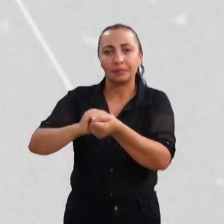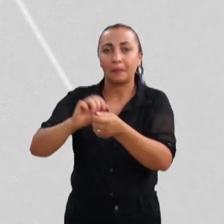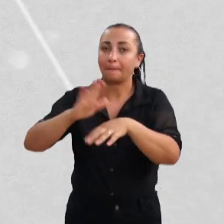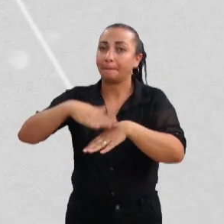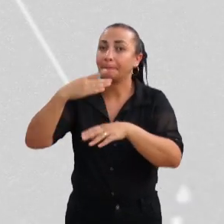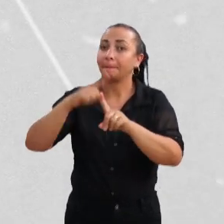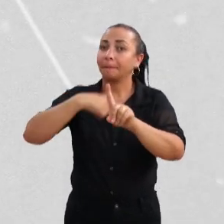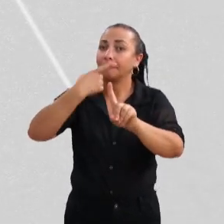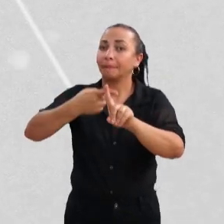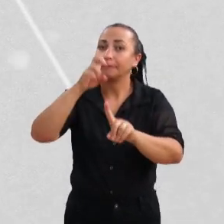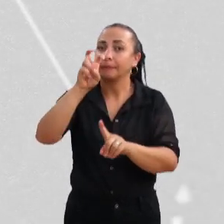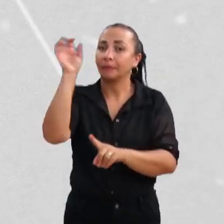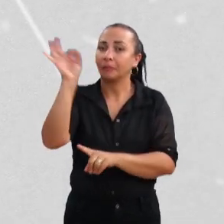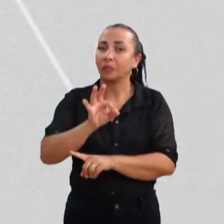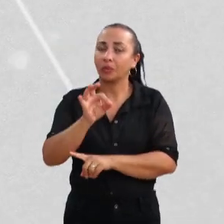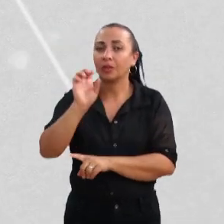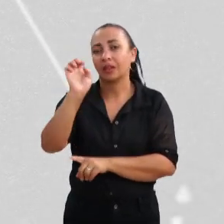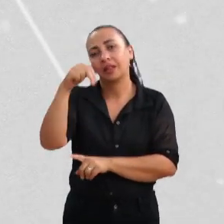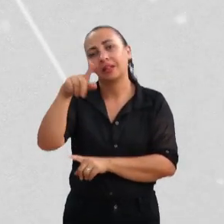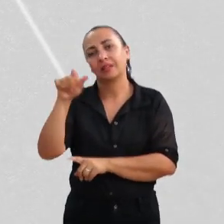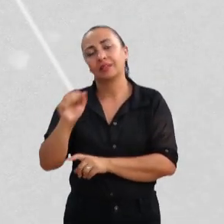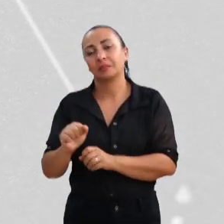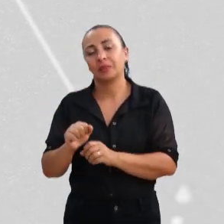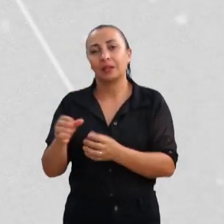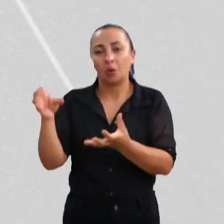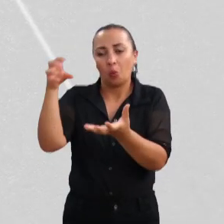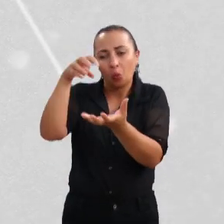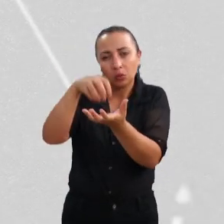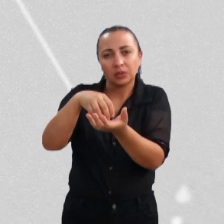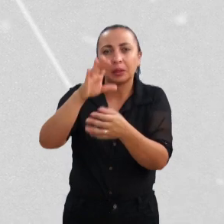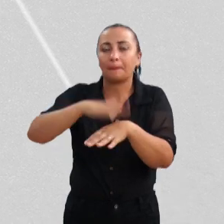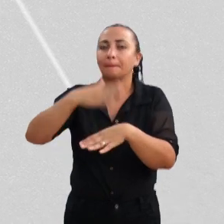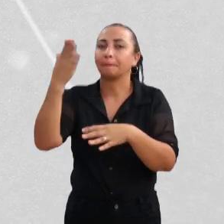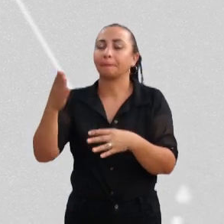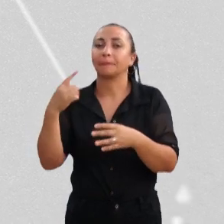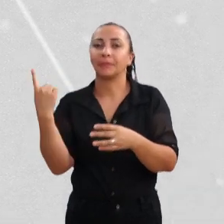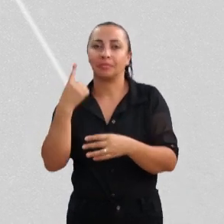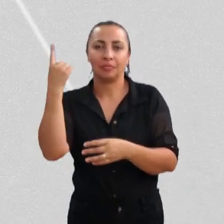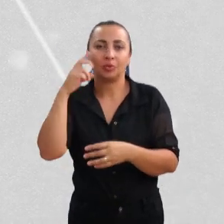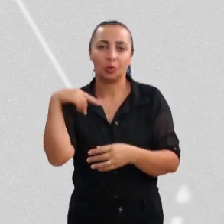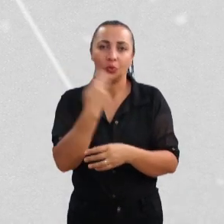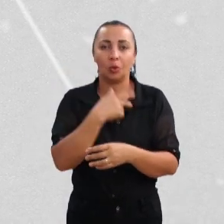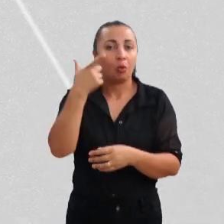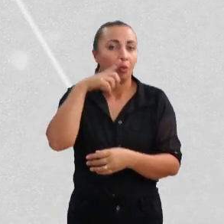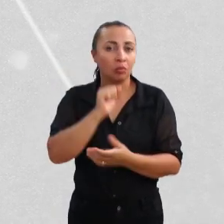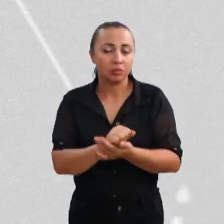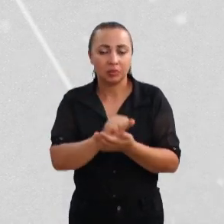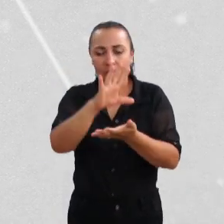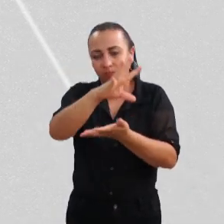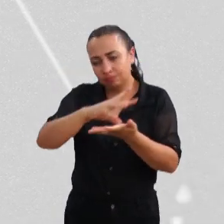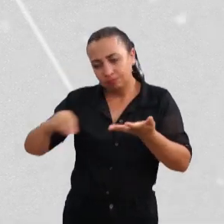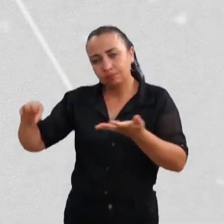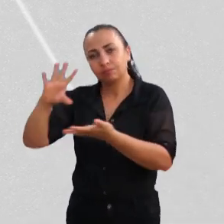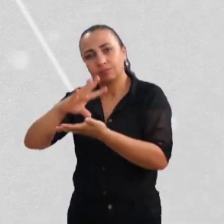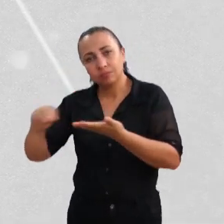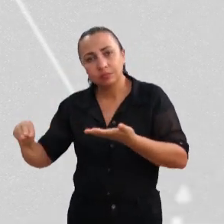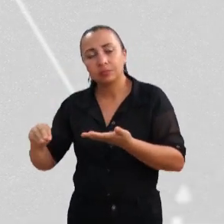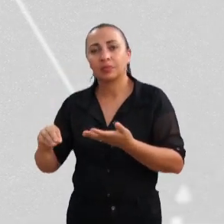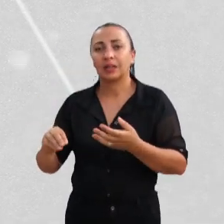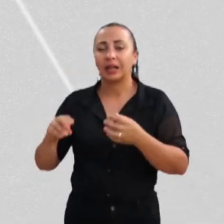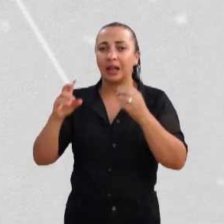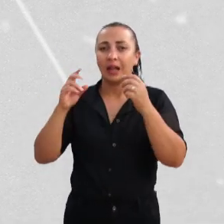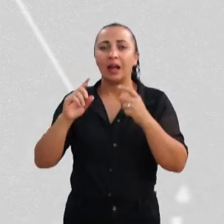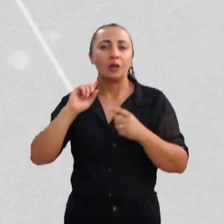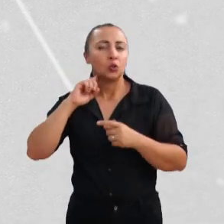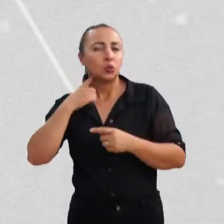detergente, mais 5% de enzima. Então, com essa concentração mais elevada de enzima, a gente consegue remover,